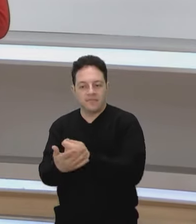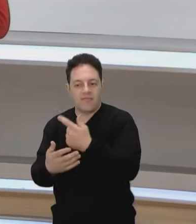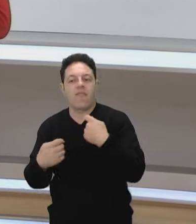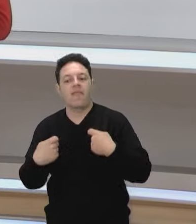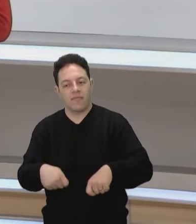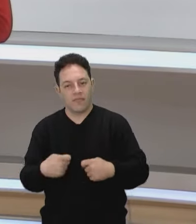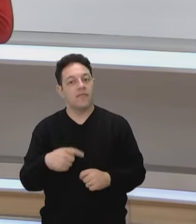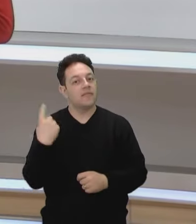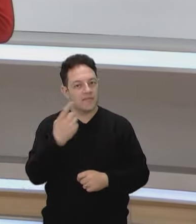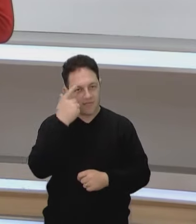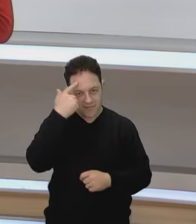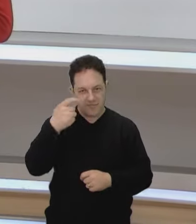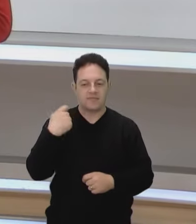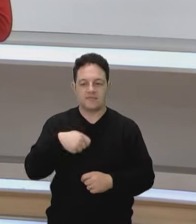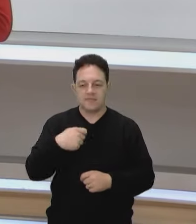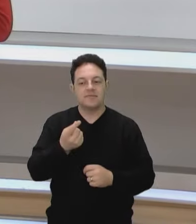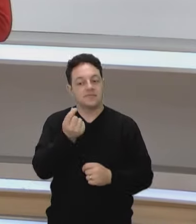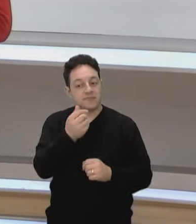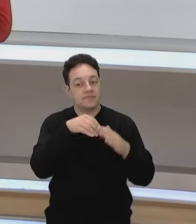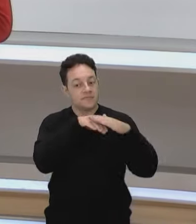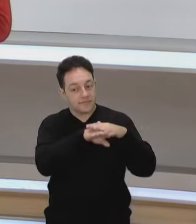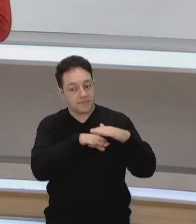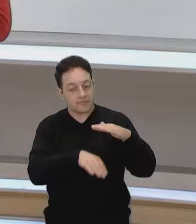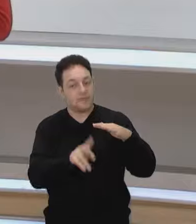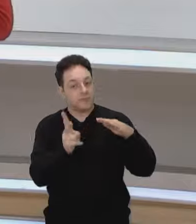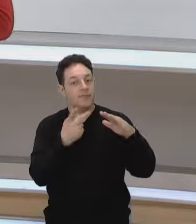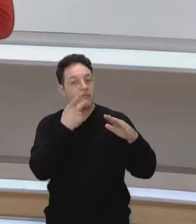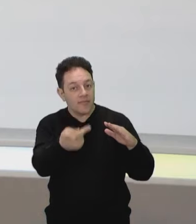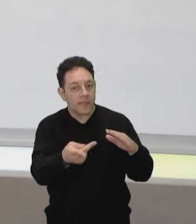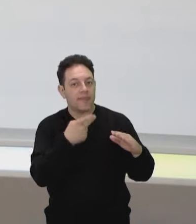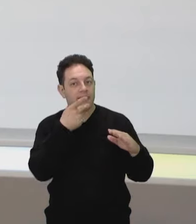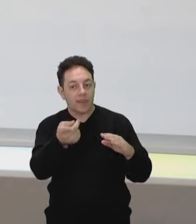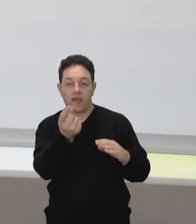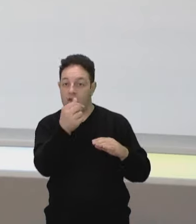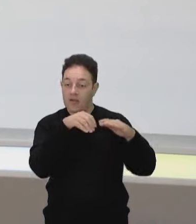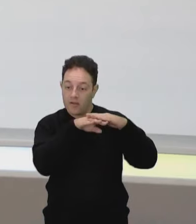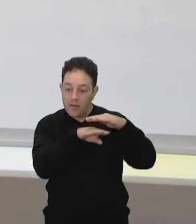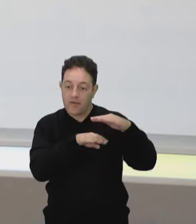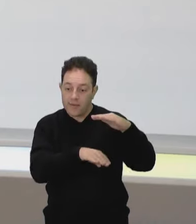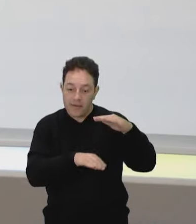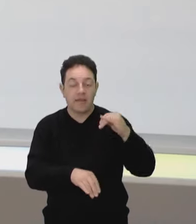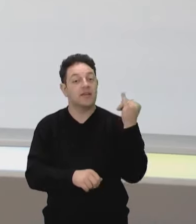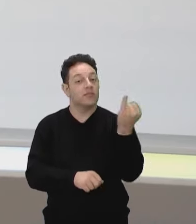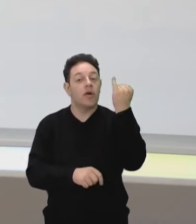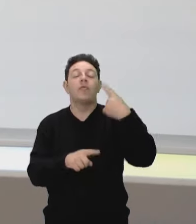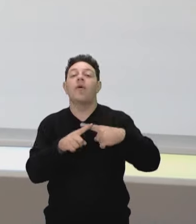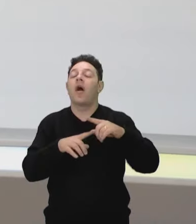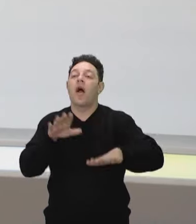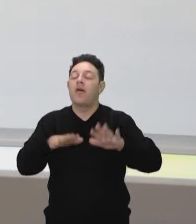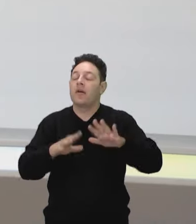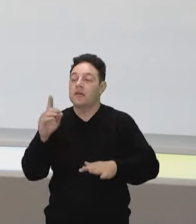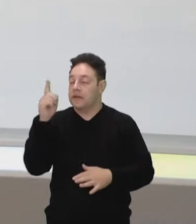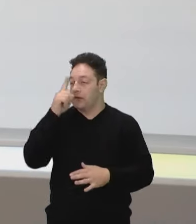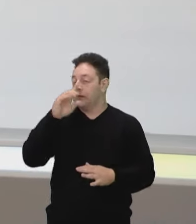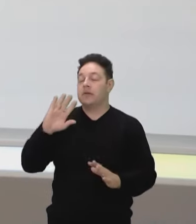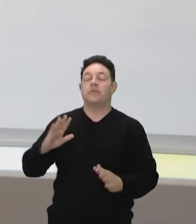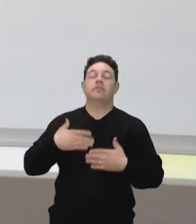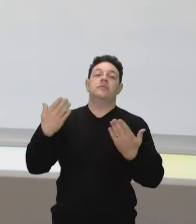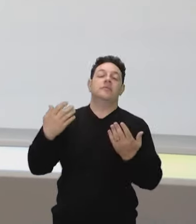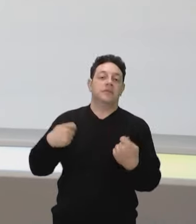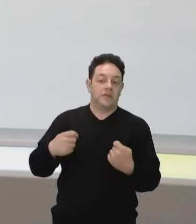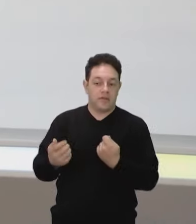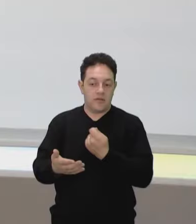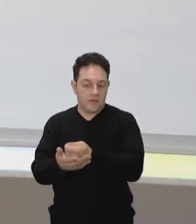gente tem que guardar aí um dinheirinho para situações de emergência. Lembrando que essa situação de emergência não precisa ser